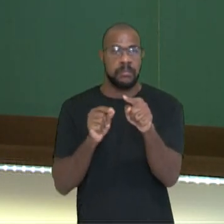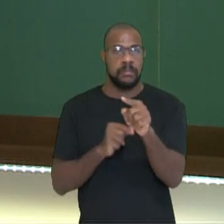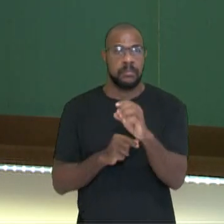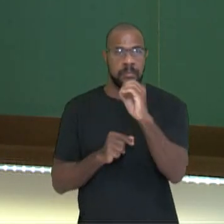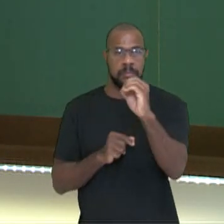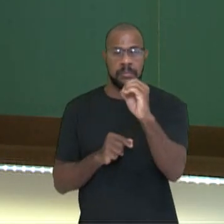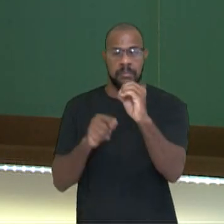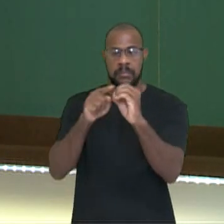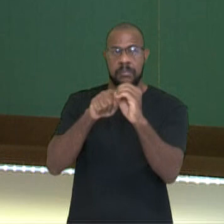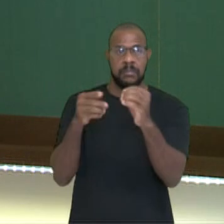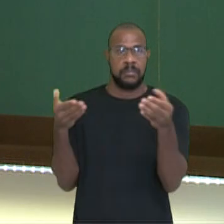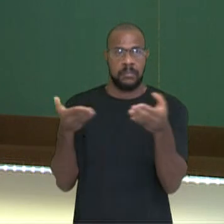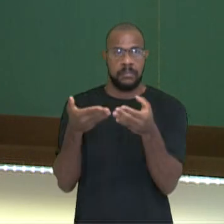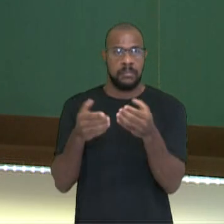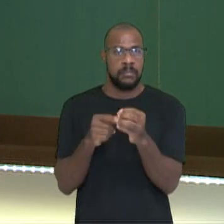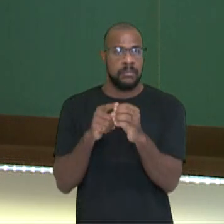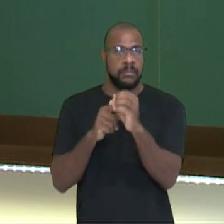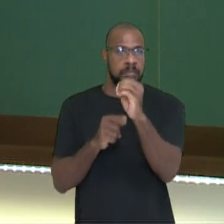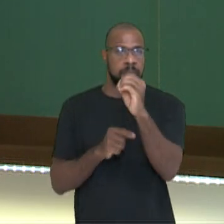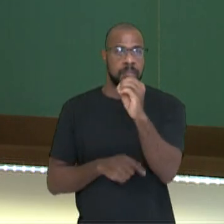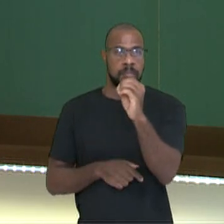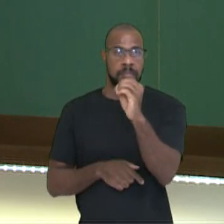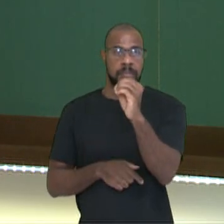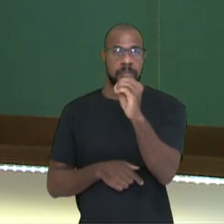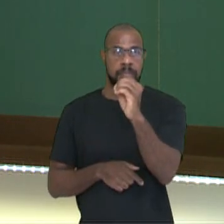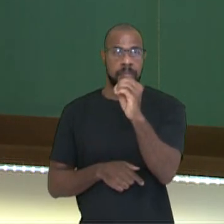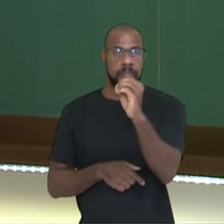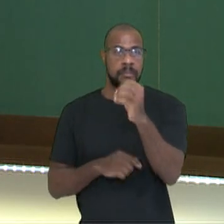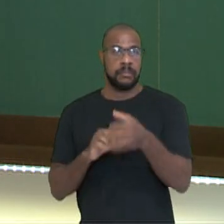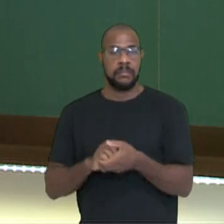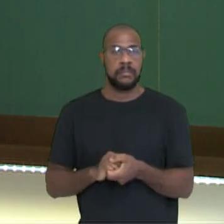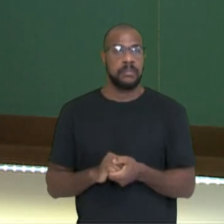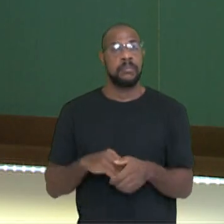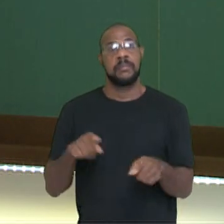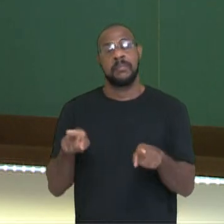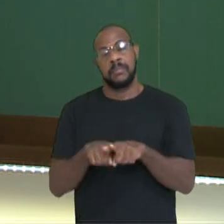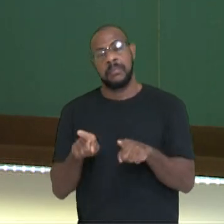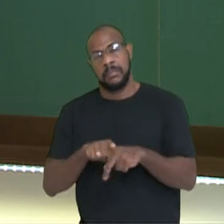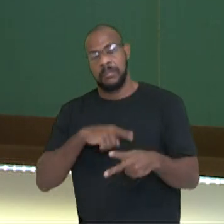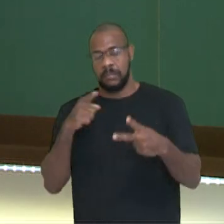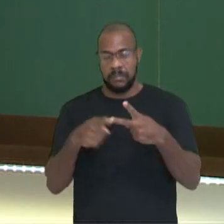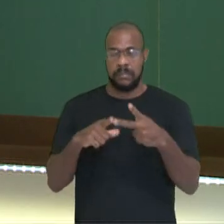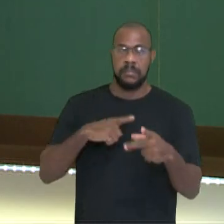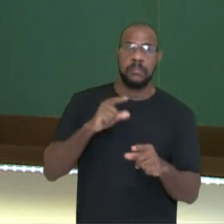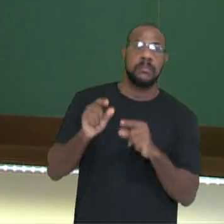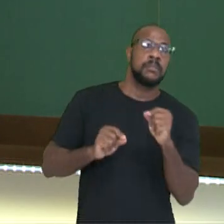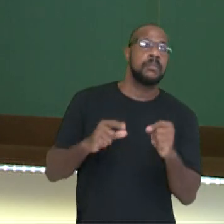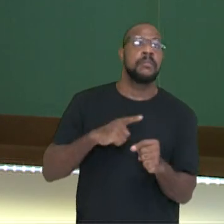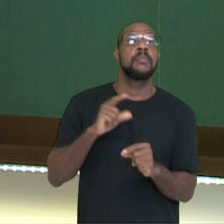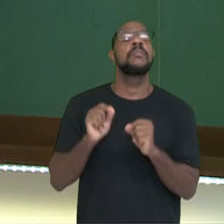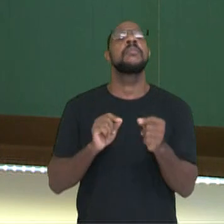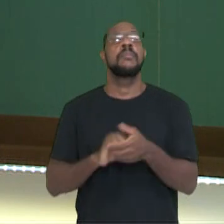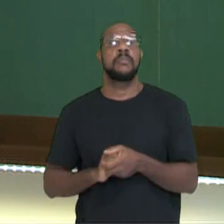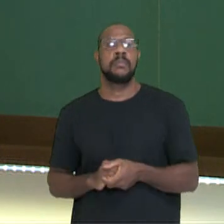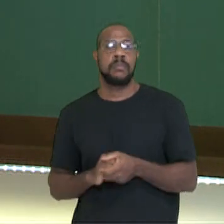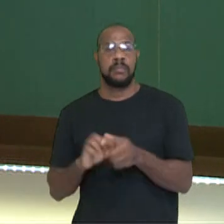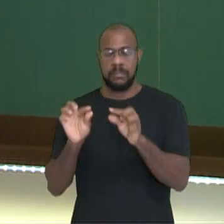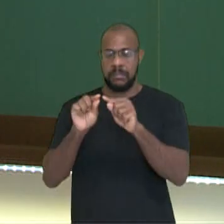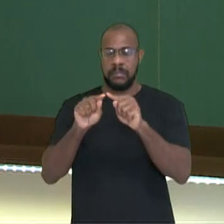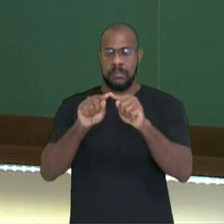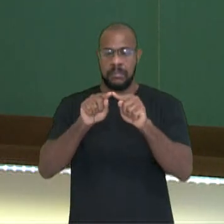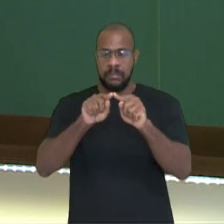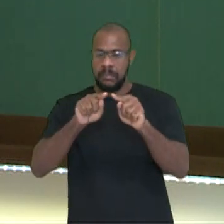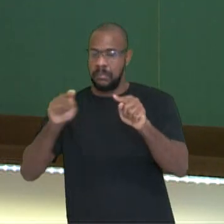de origem, tá bom? Então, além dos ângulos na circunferência, nós temos também o comprimento de